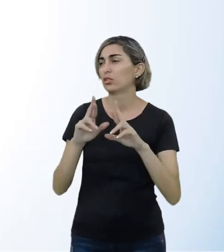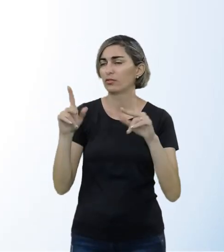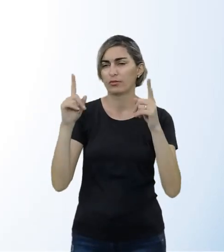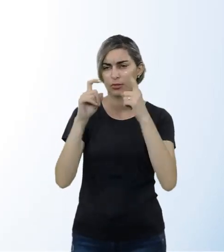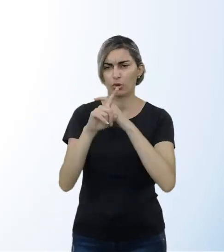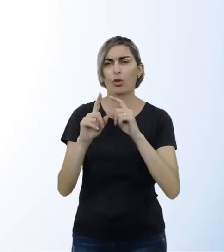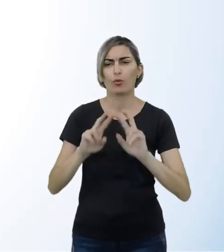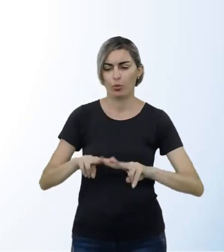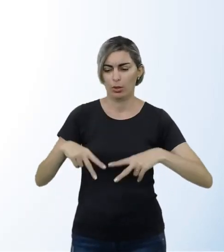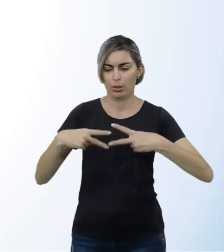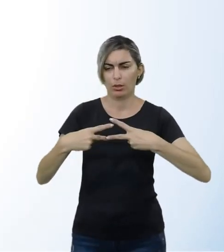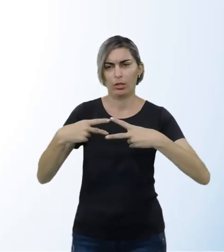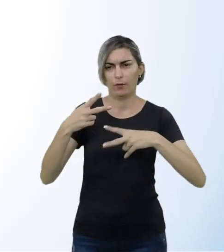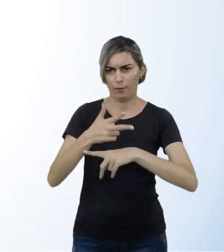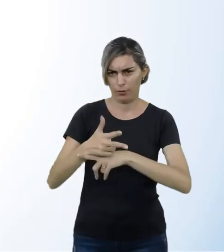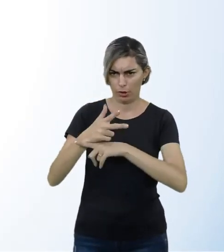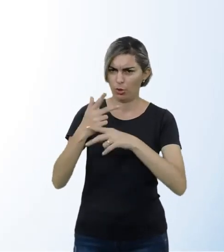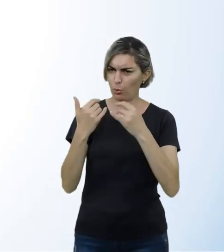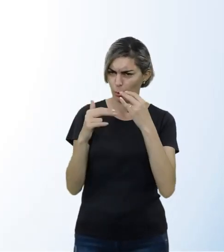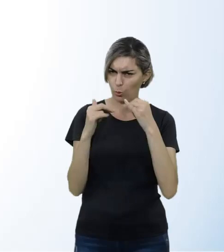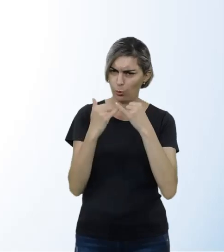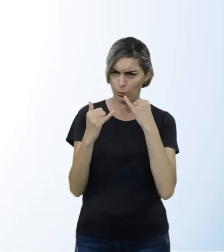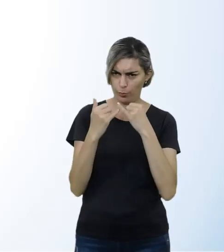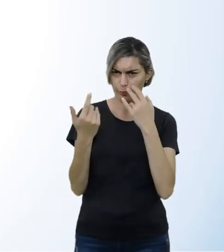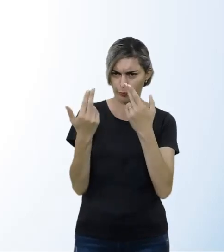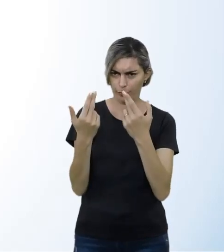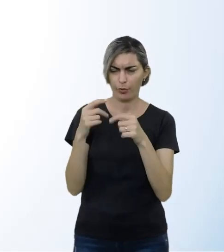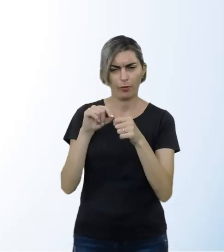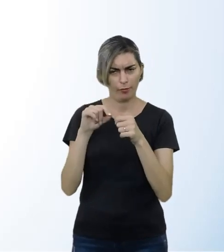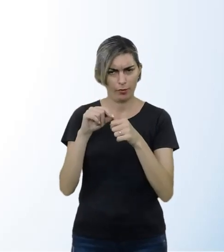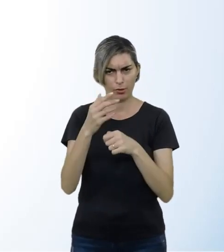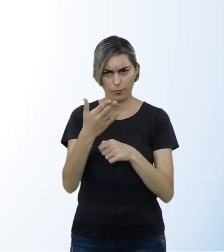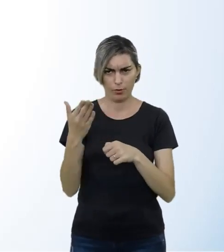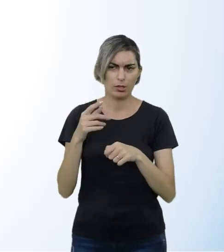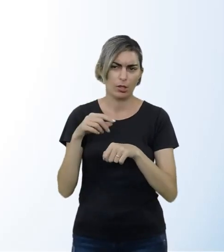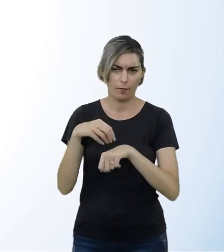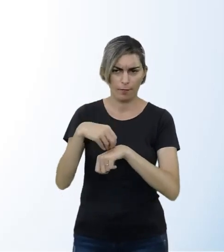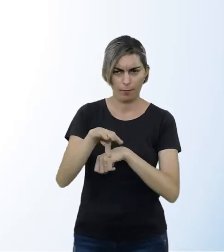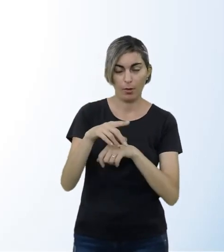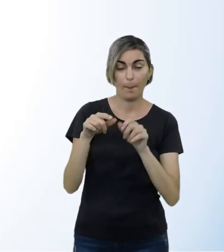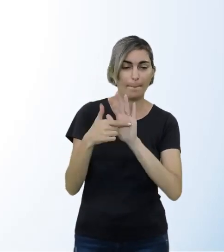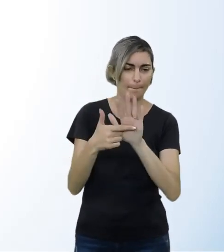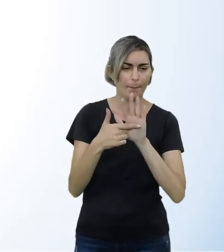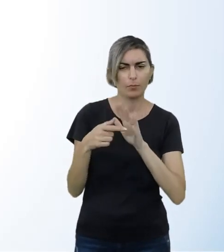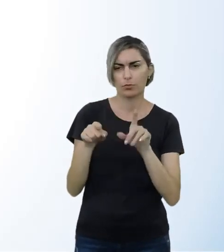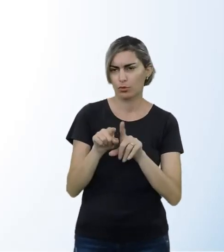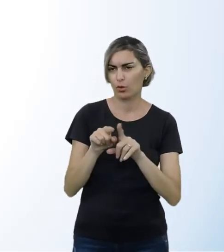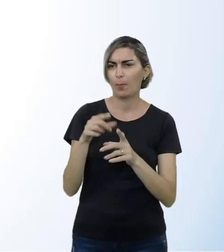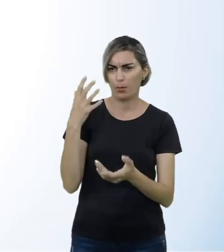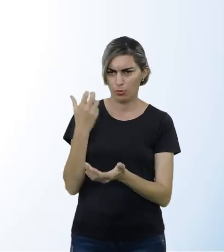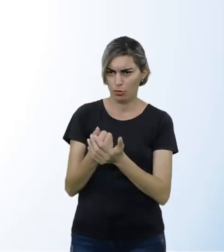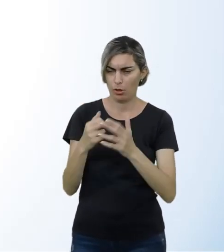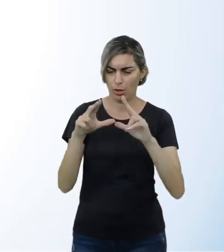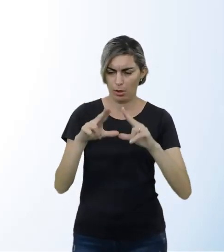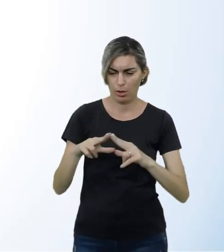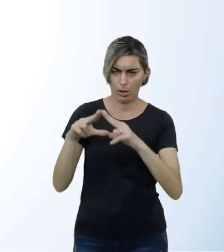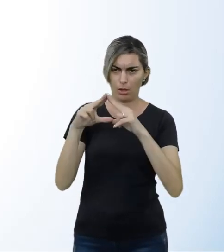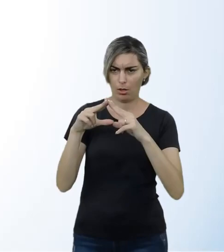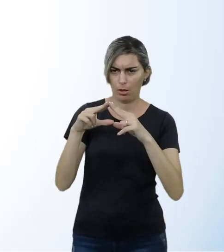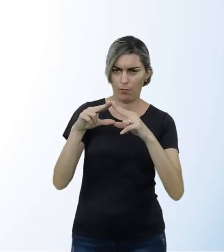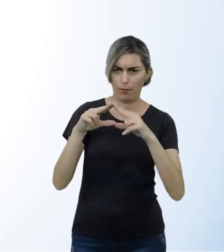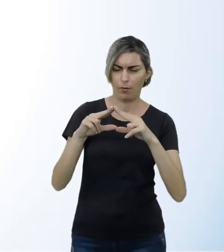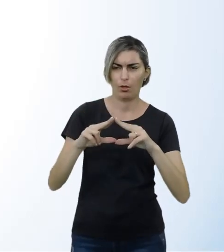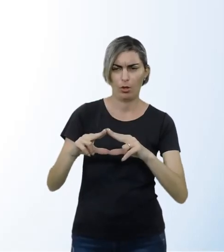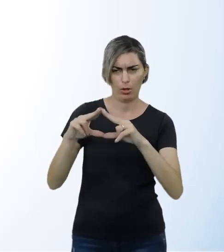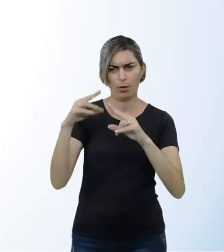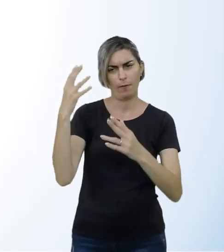deixar um link de um vídeo semelhante a isso que eu estou fazendo com vocês, só que nesse vídeo é mostrado também como fazer essa instalação do drive, tá? Então vocês vão ter